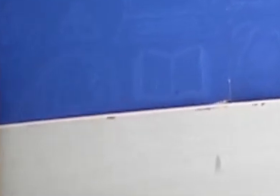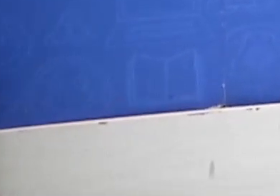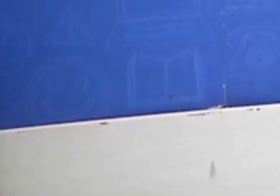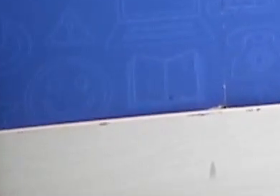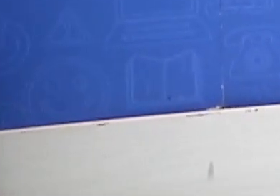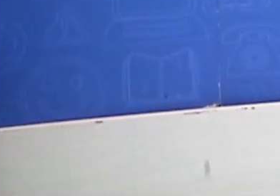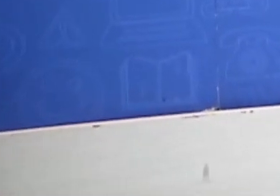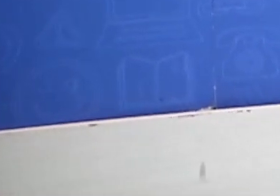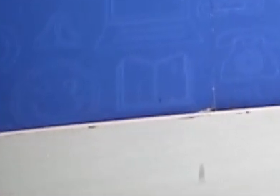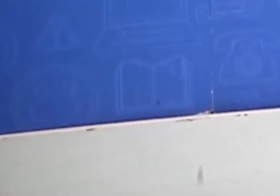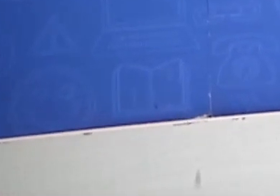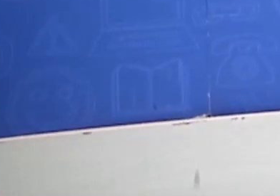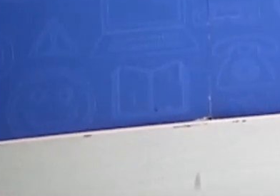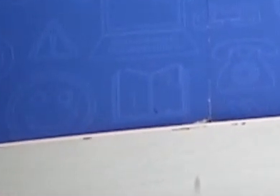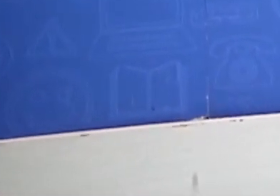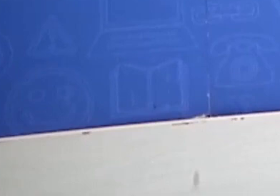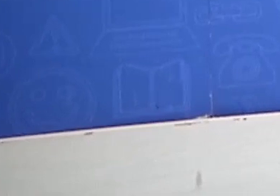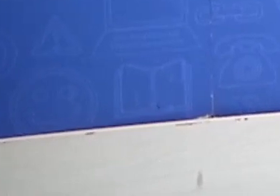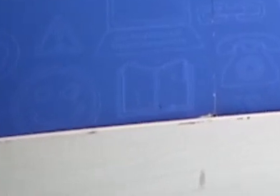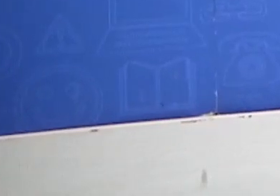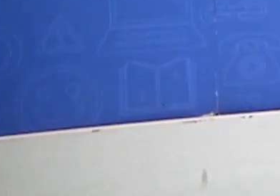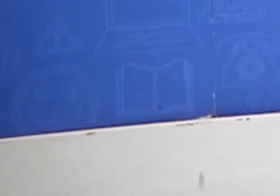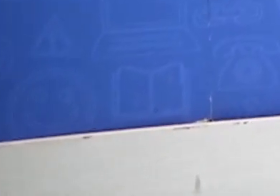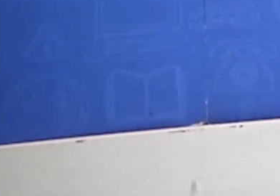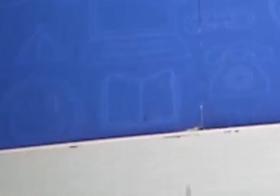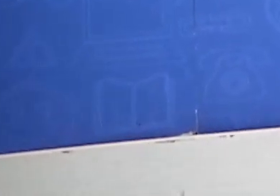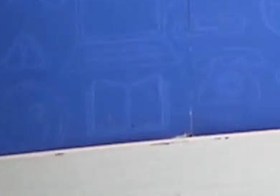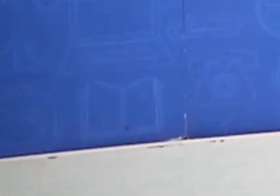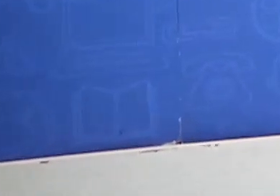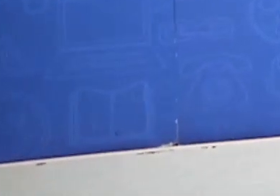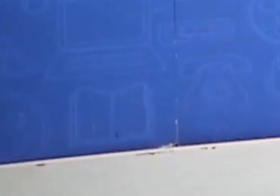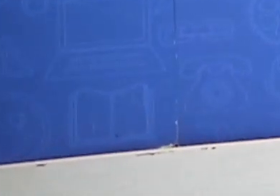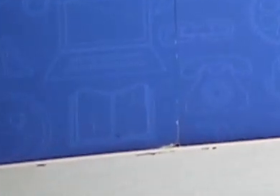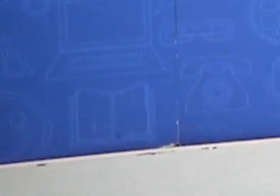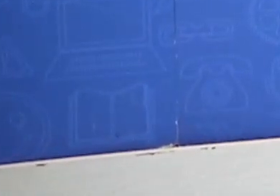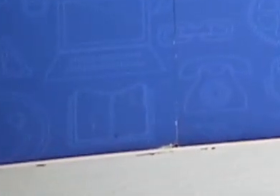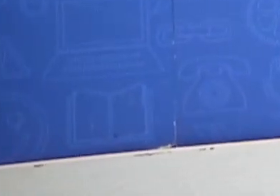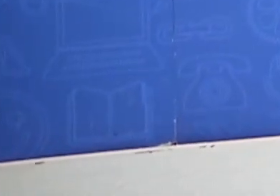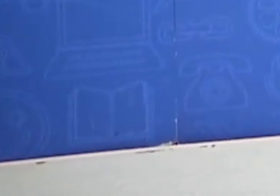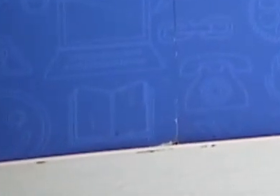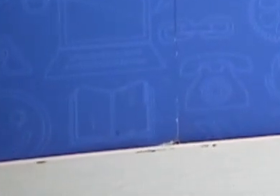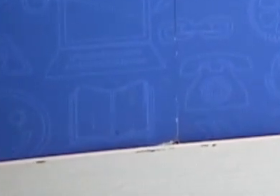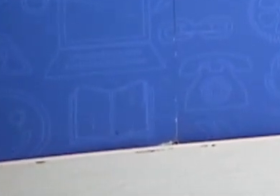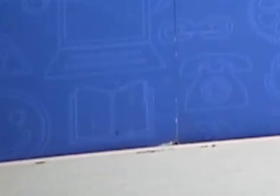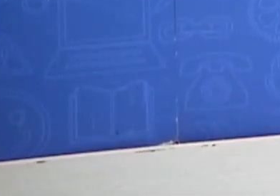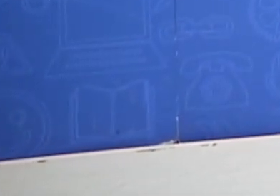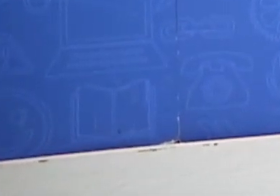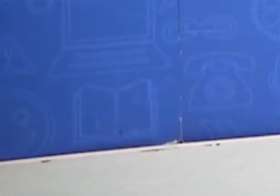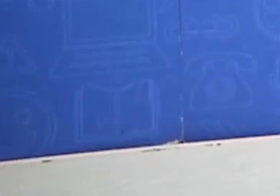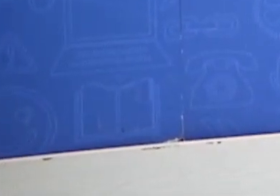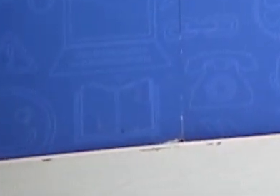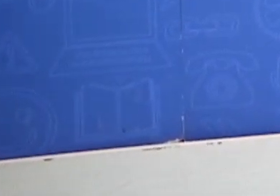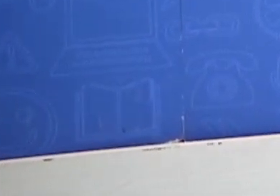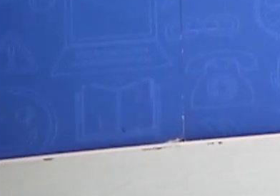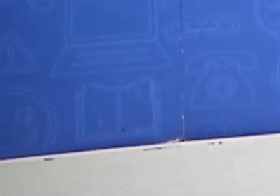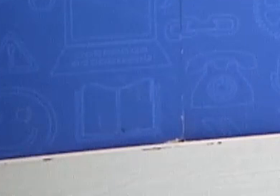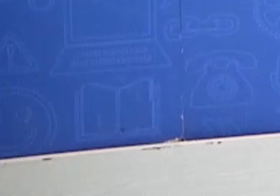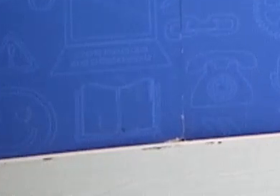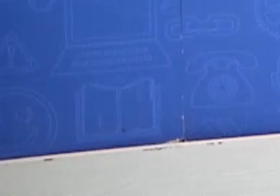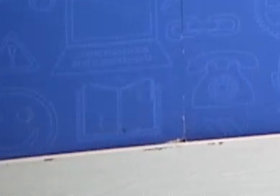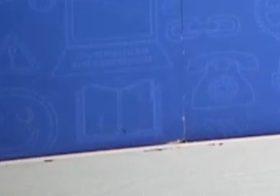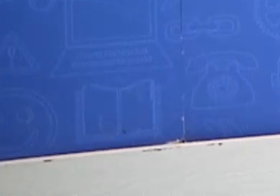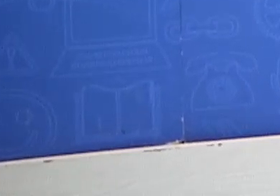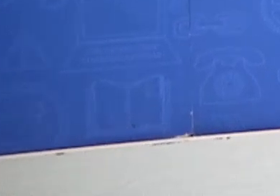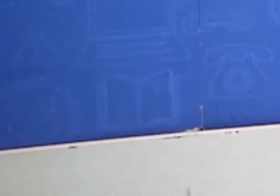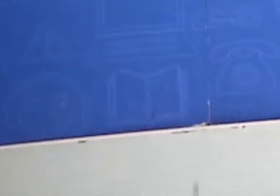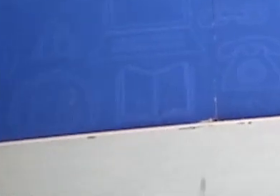de hoje a gente tem uma entrevista exclusiva, né? Voltando aí o nosso programa com chave de ouro, né? Uma